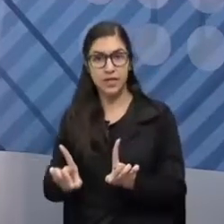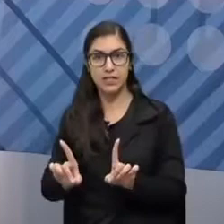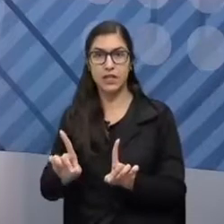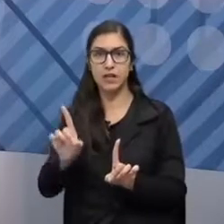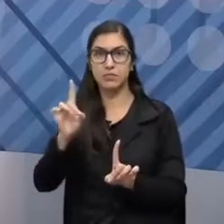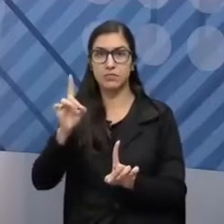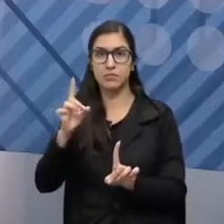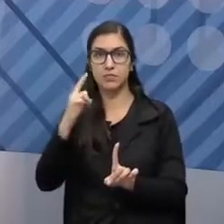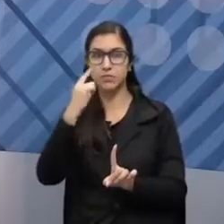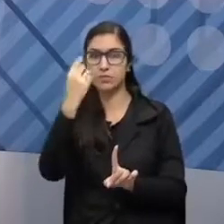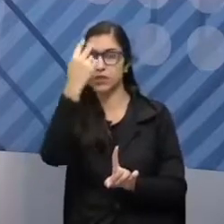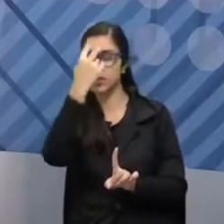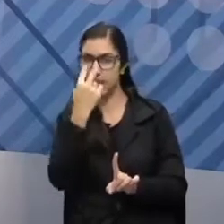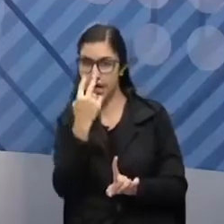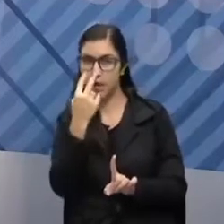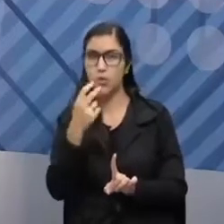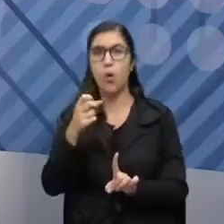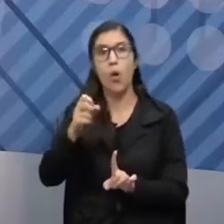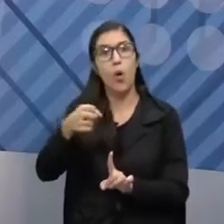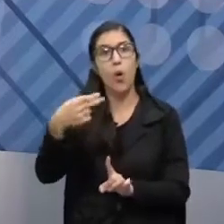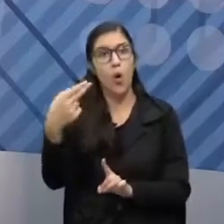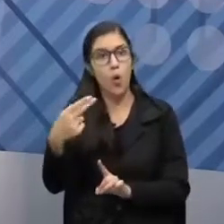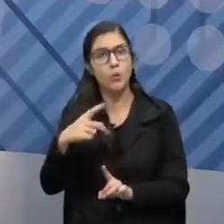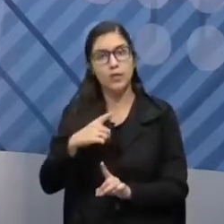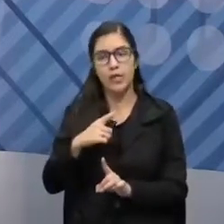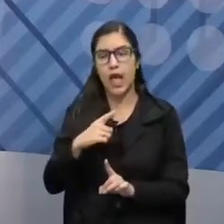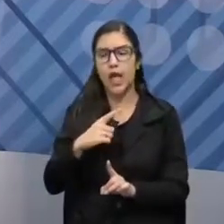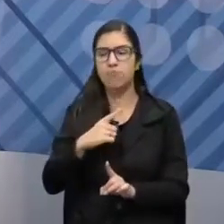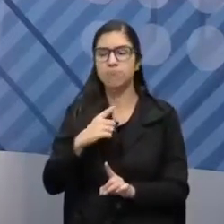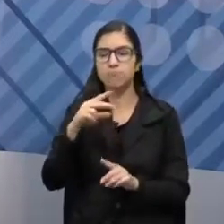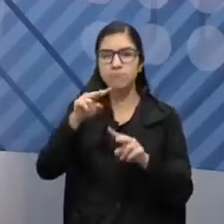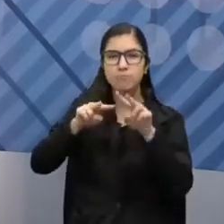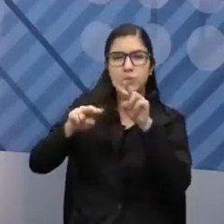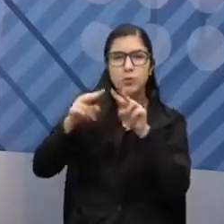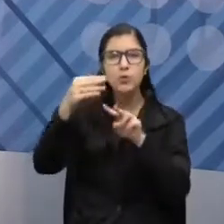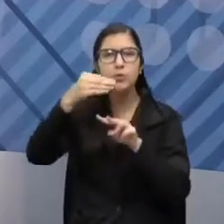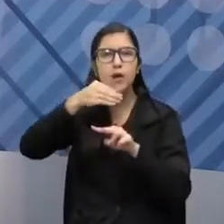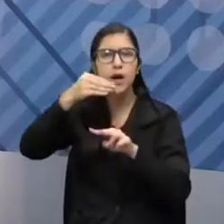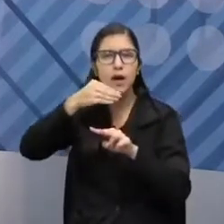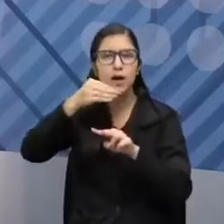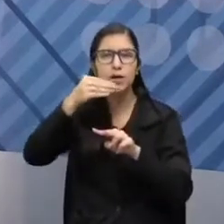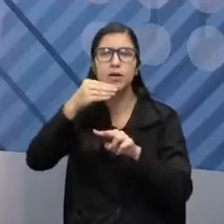o sujeito ele é cego ou apresenta uma baixa visão, uma